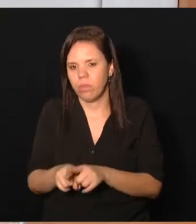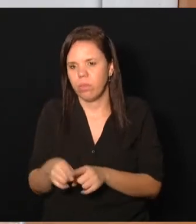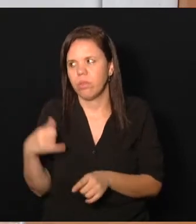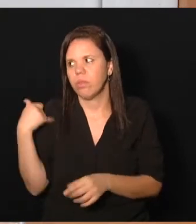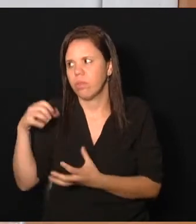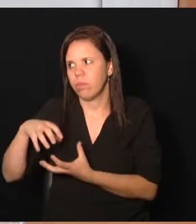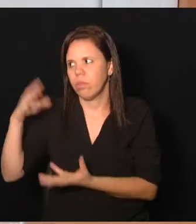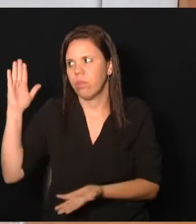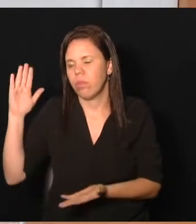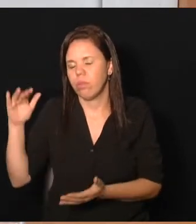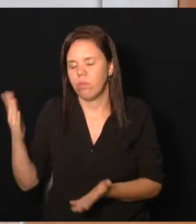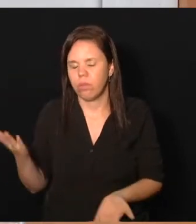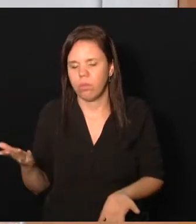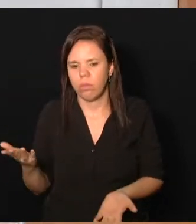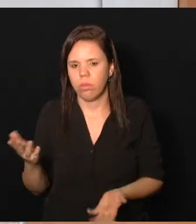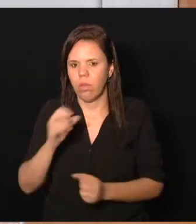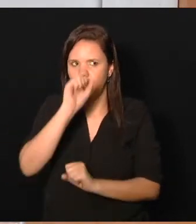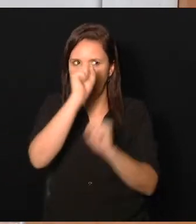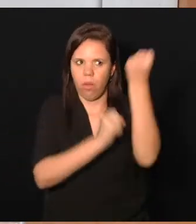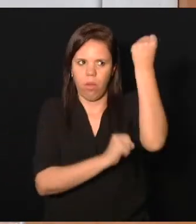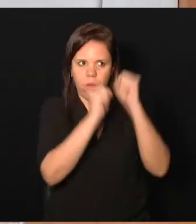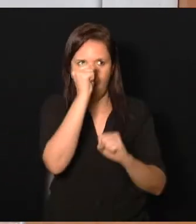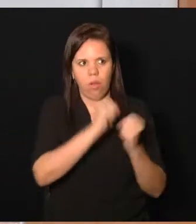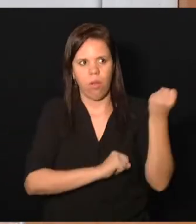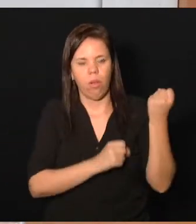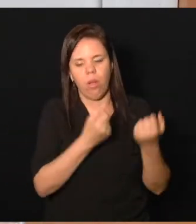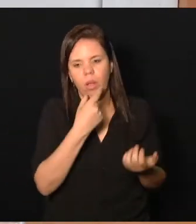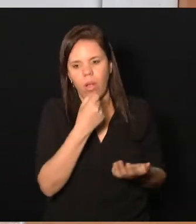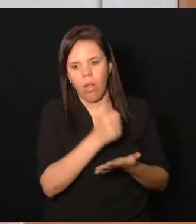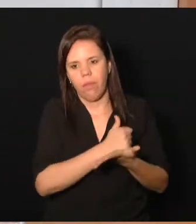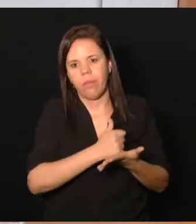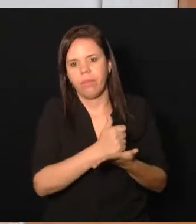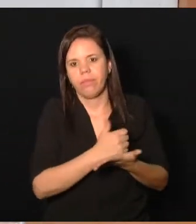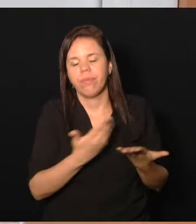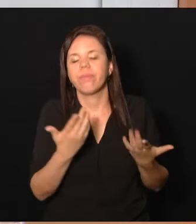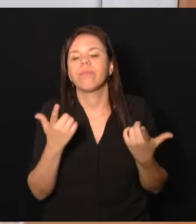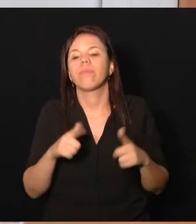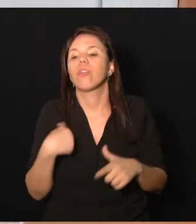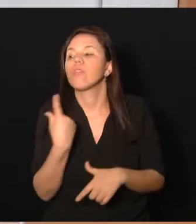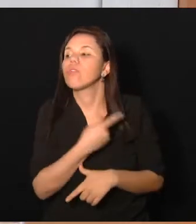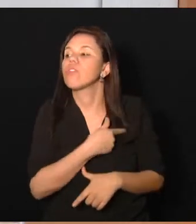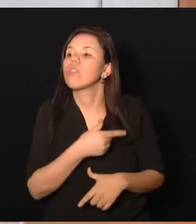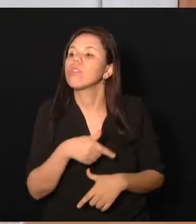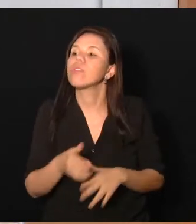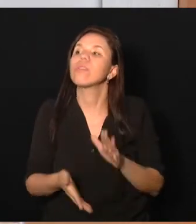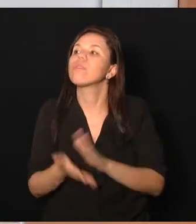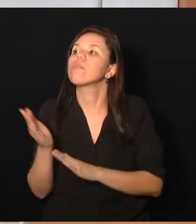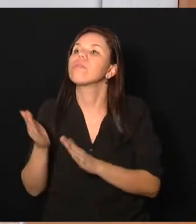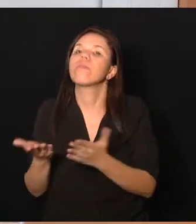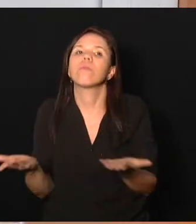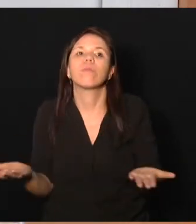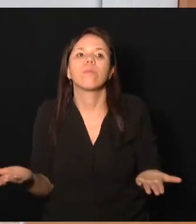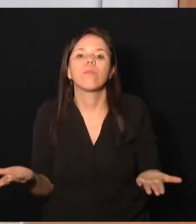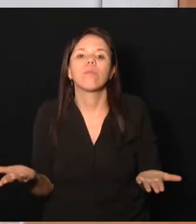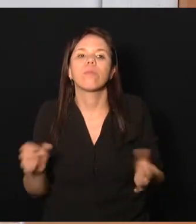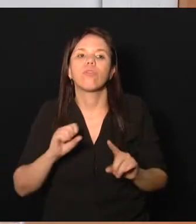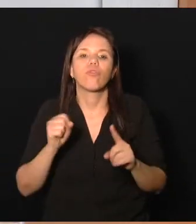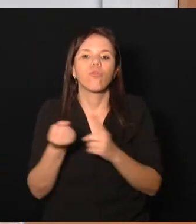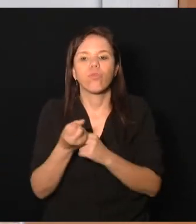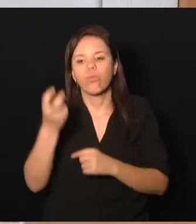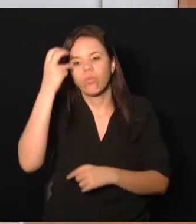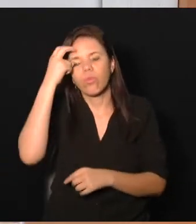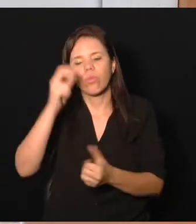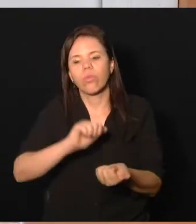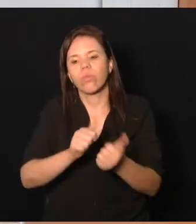avançada. Indústria farmacêutica. Para onde vamos? Questão social, cultura e